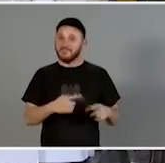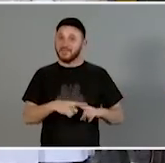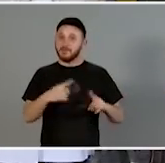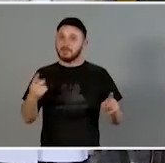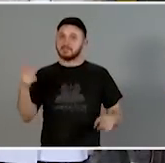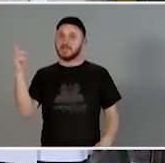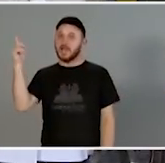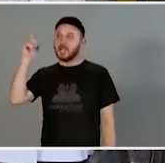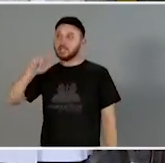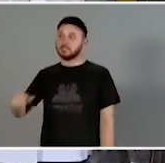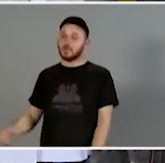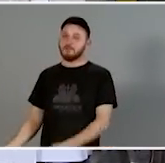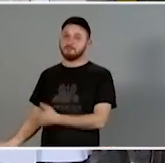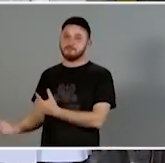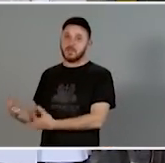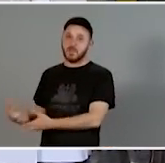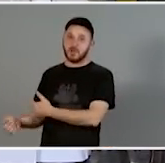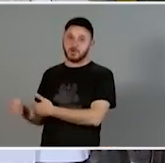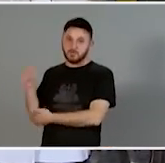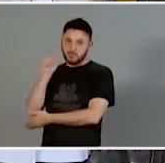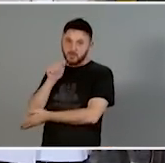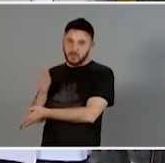garantia do inferno para aquela mulher.